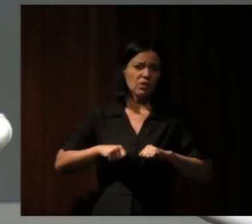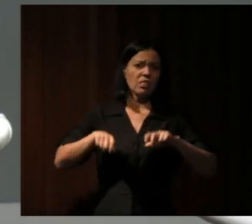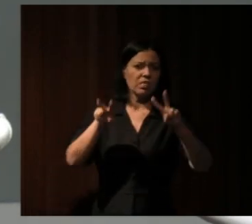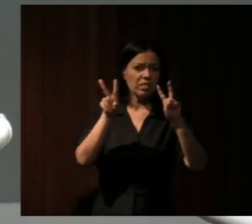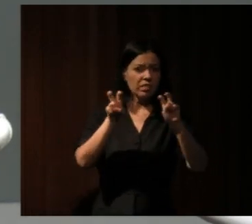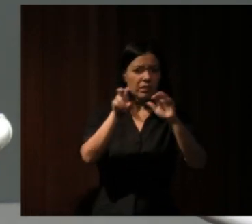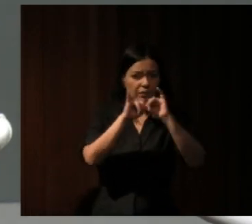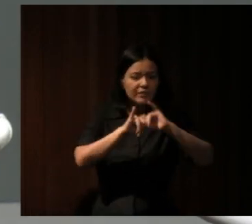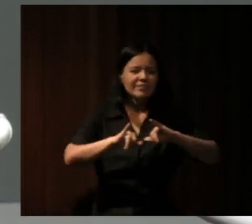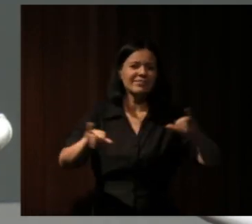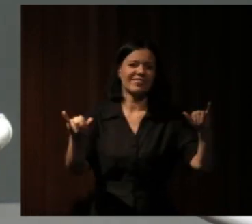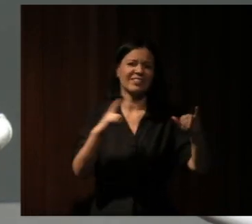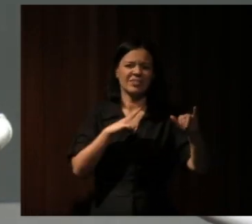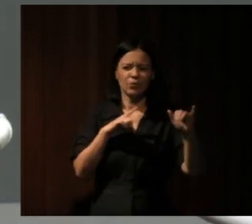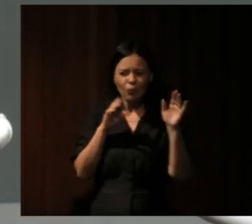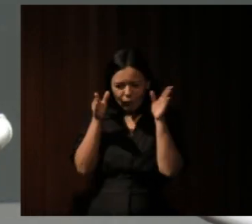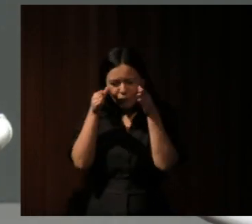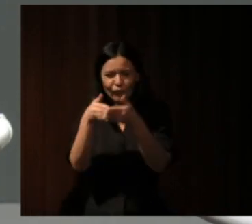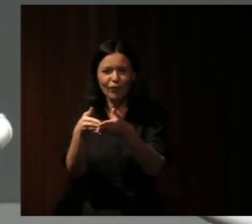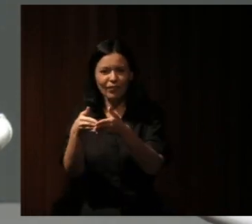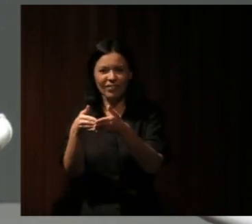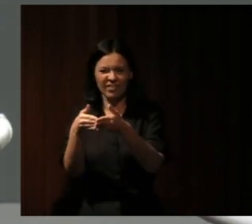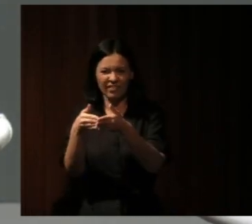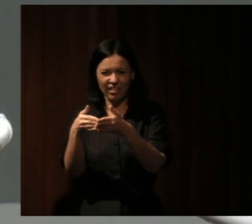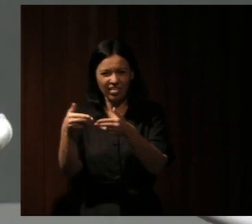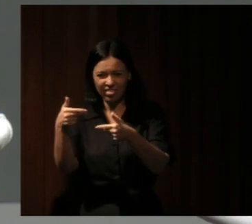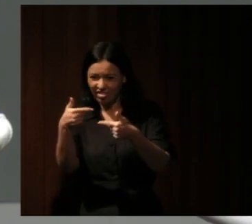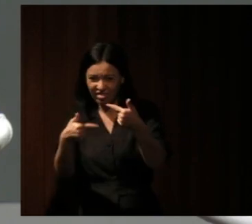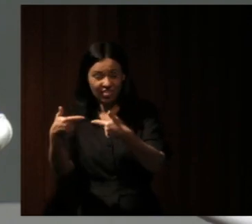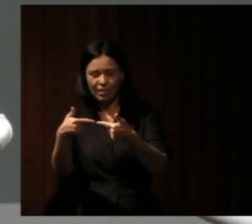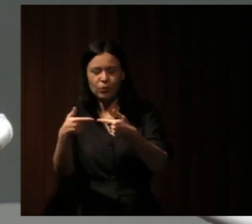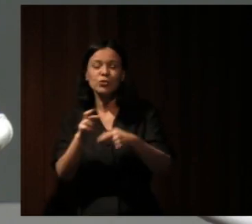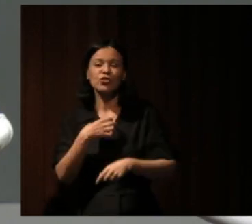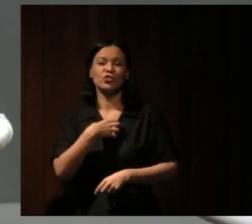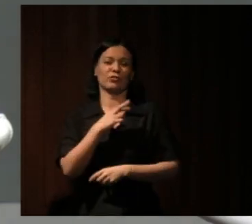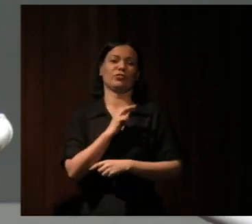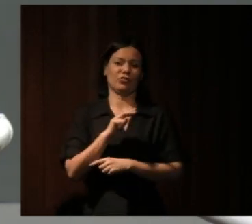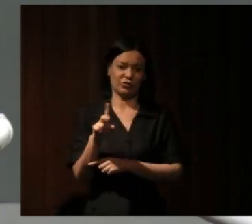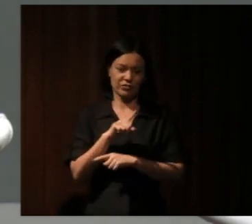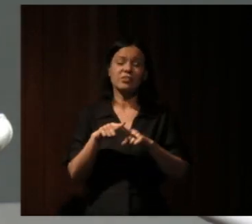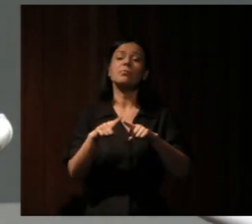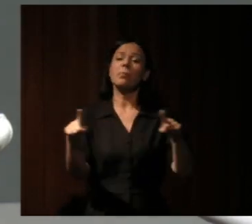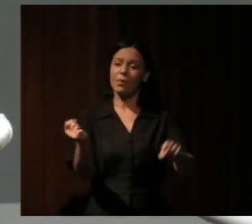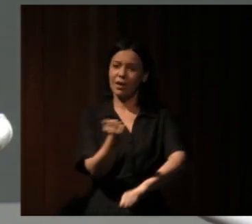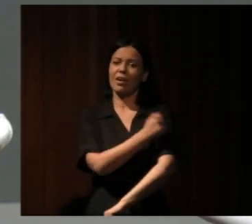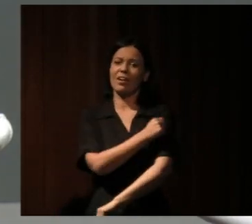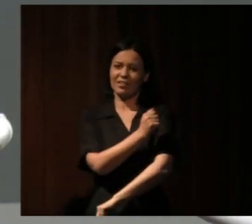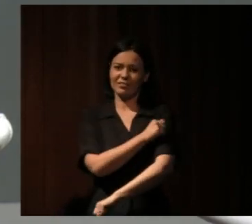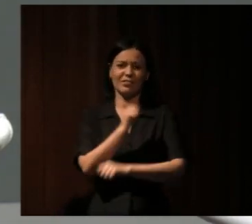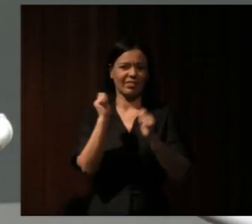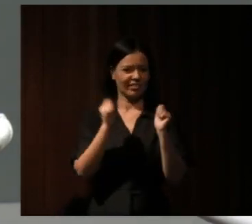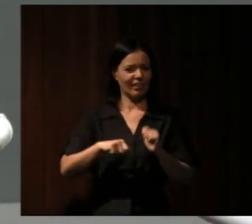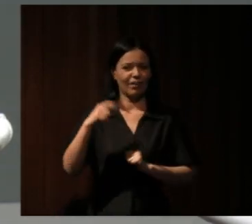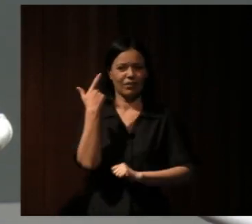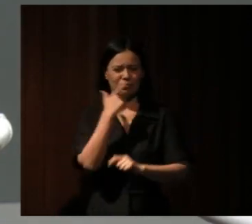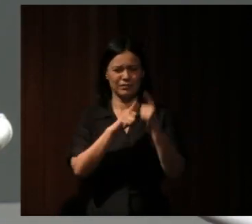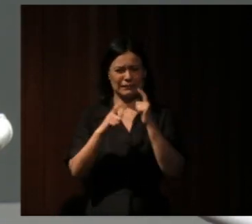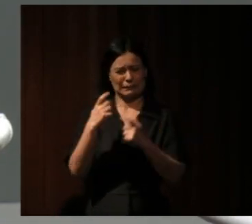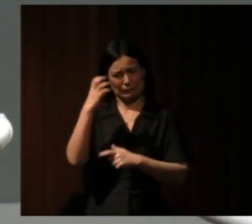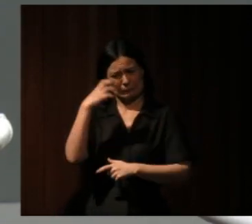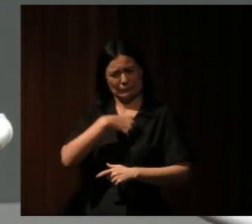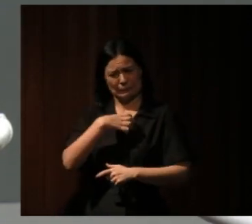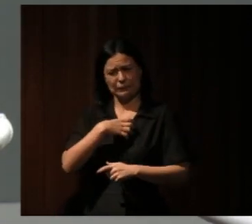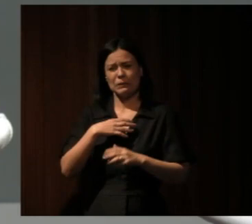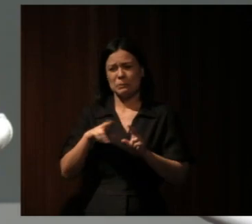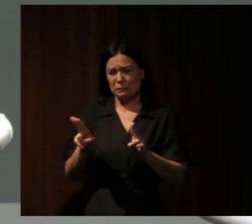verdade tinha um enfoque diferente eh e que os alunos conseguiram ali passar por cima de toda aquela dificuldade